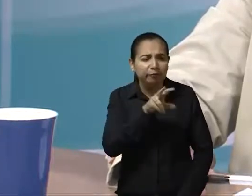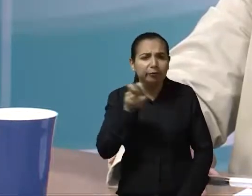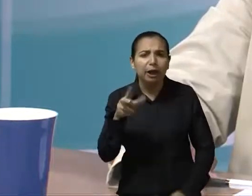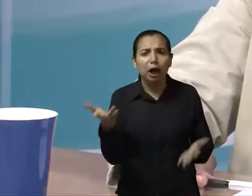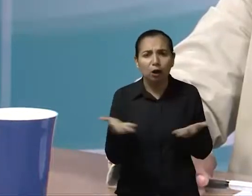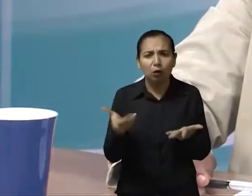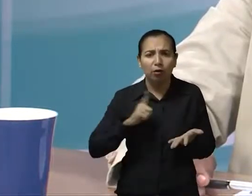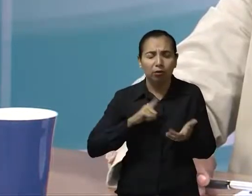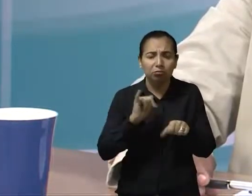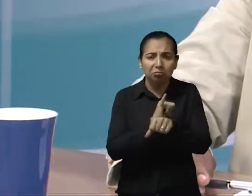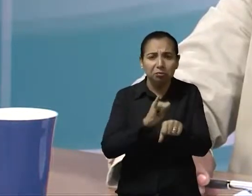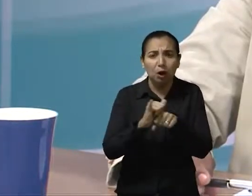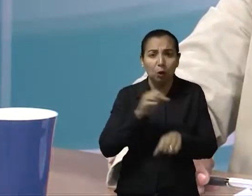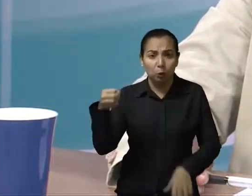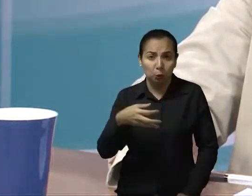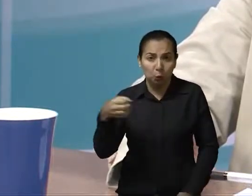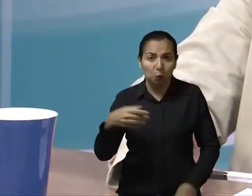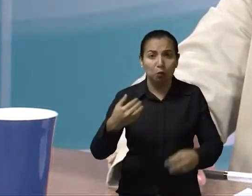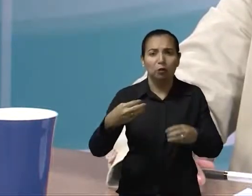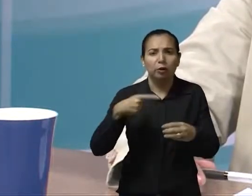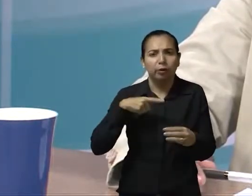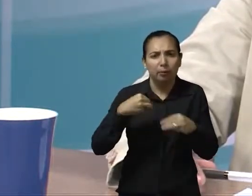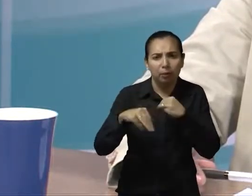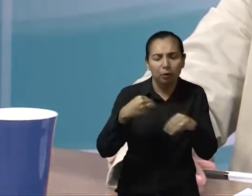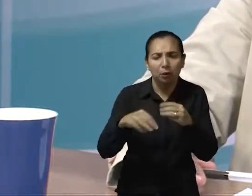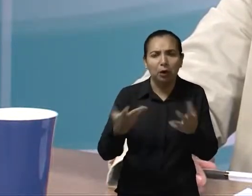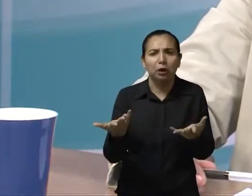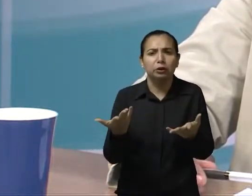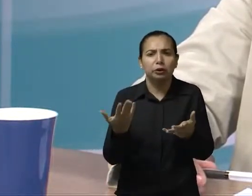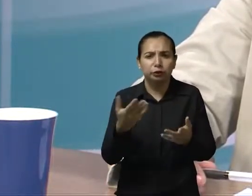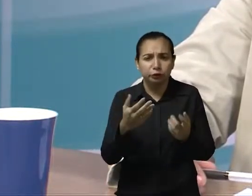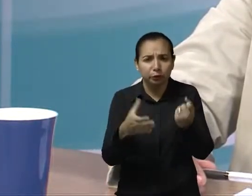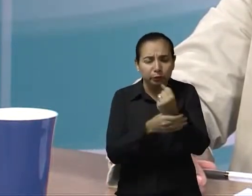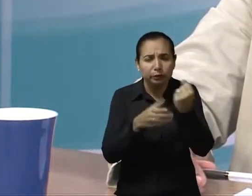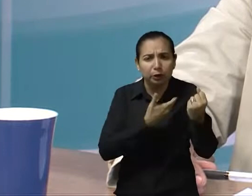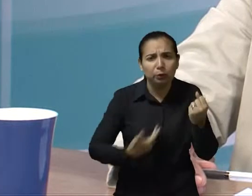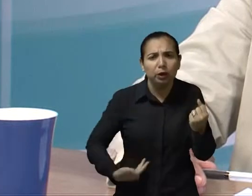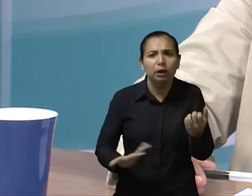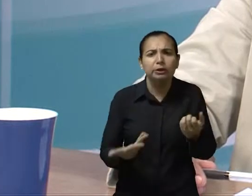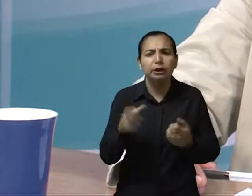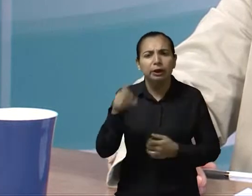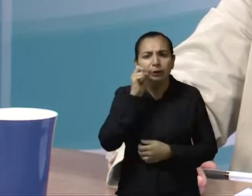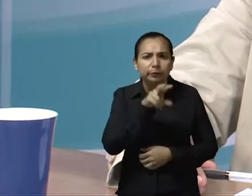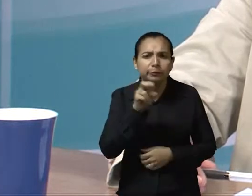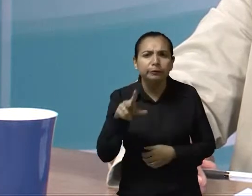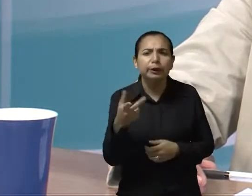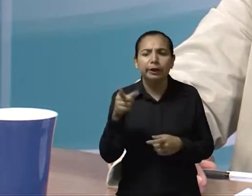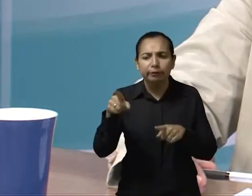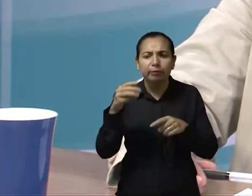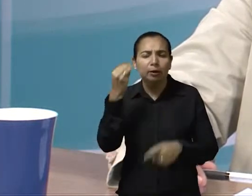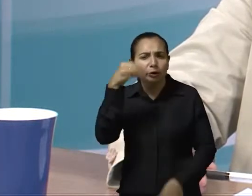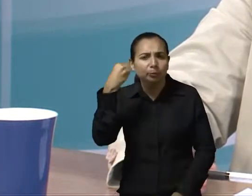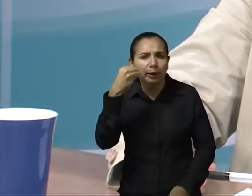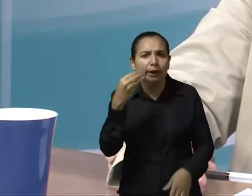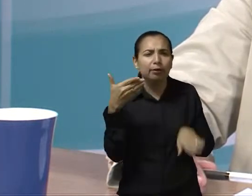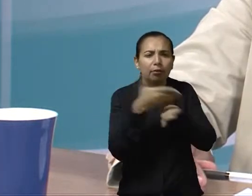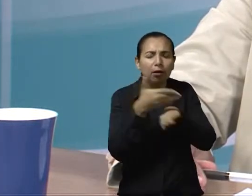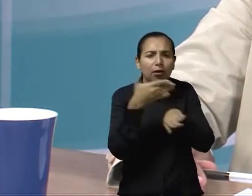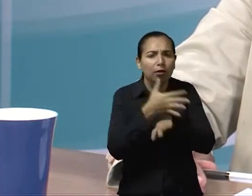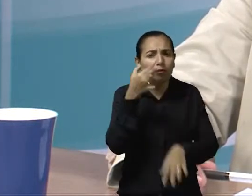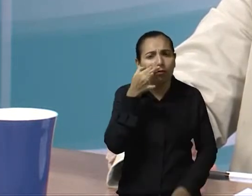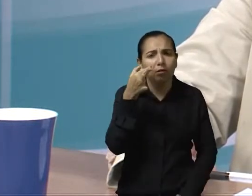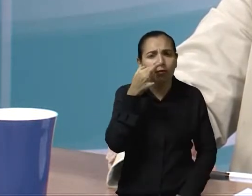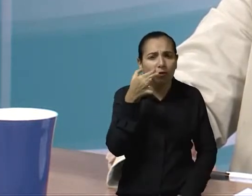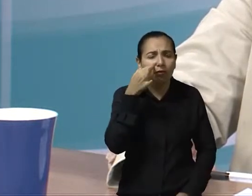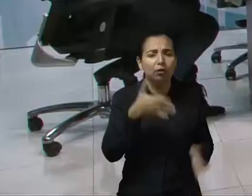dos senhores que fazem exatamente, senhores agentes prisionais que fazem do dia a dia desses sistemas e que têm, portanto, essa responsabilidade, como